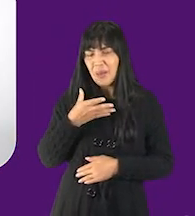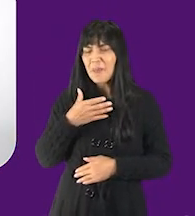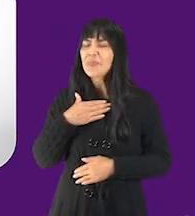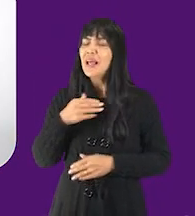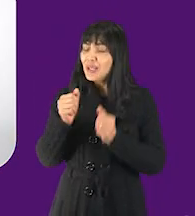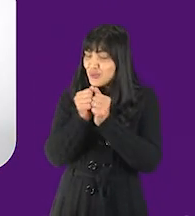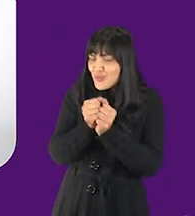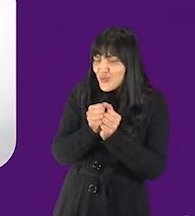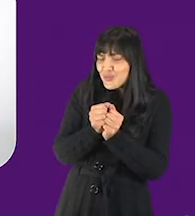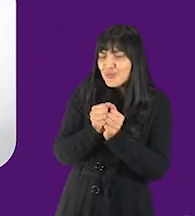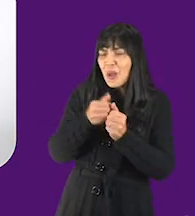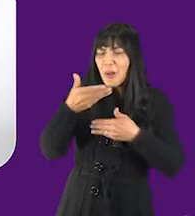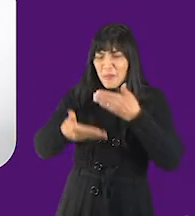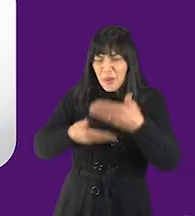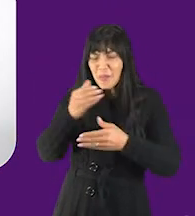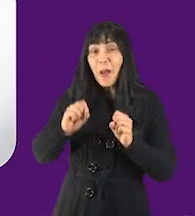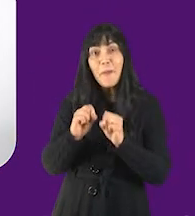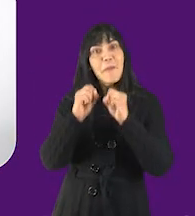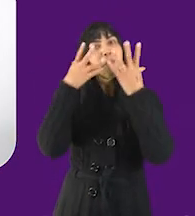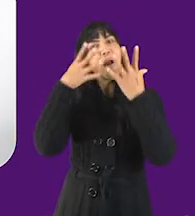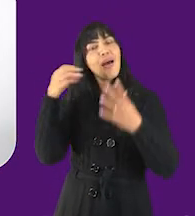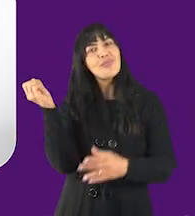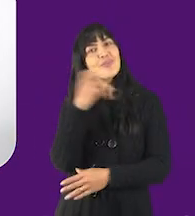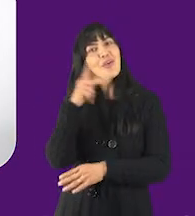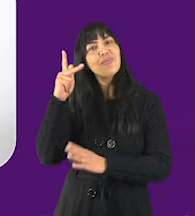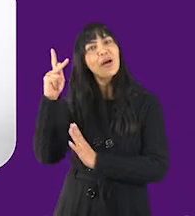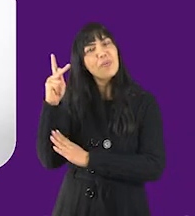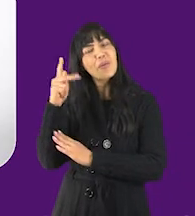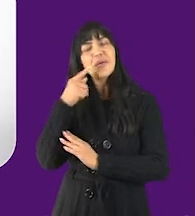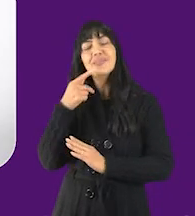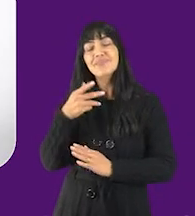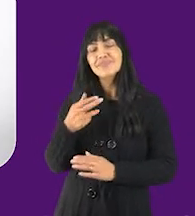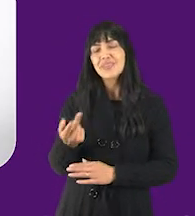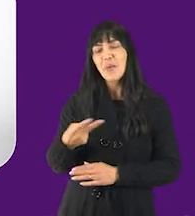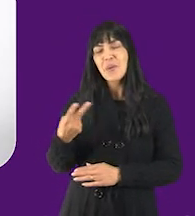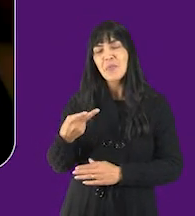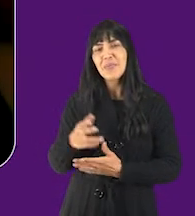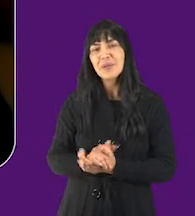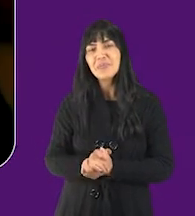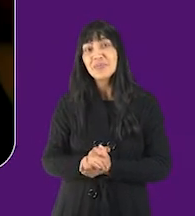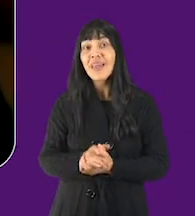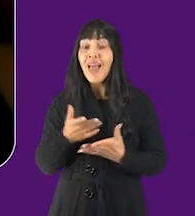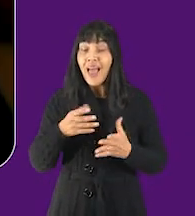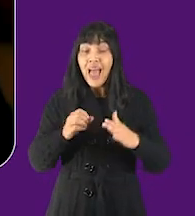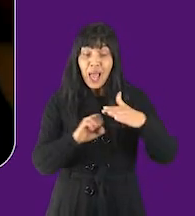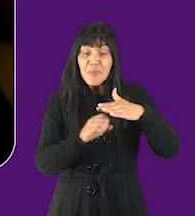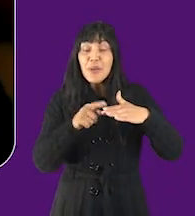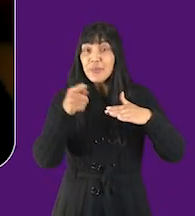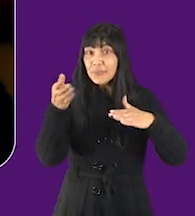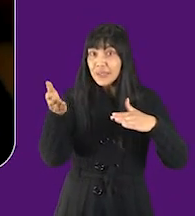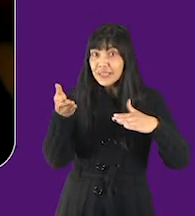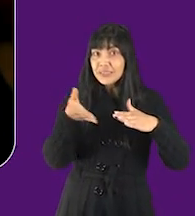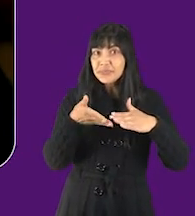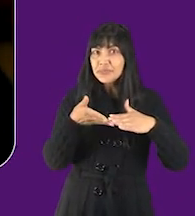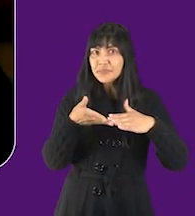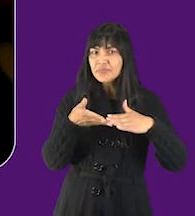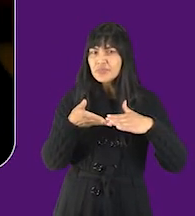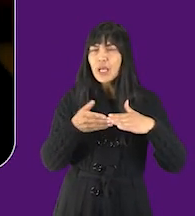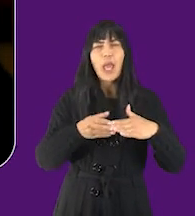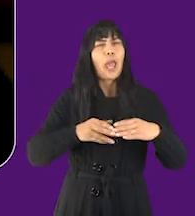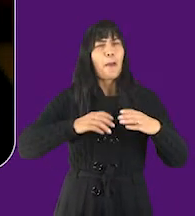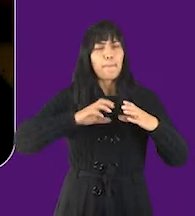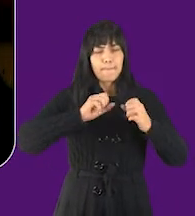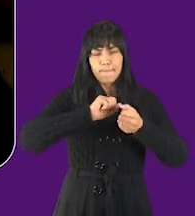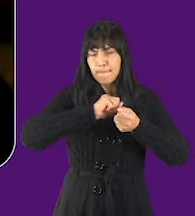É uma honra participar contigo do Festival Inova Klabin. A honra é minha. A Tetra Pak, Marcelo, é